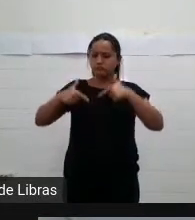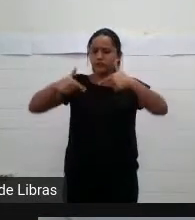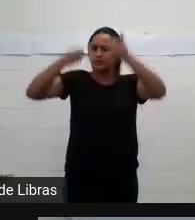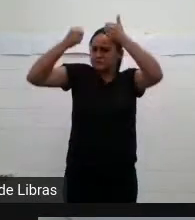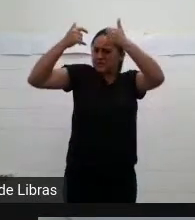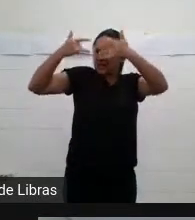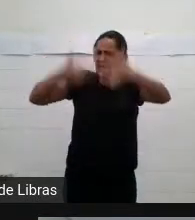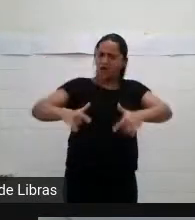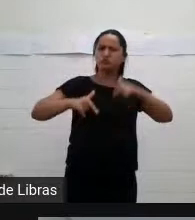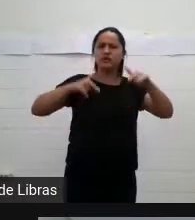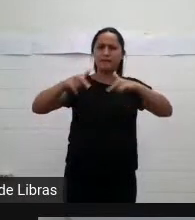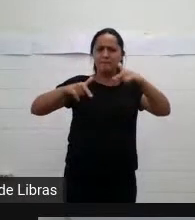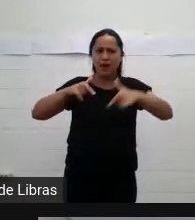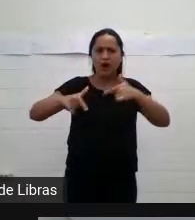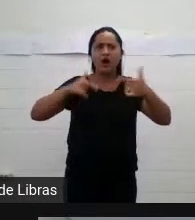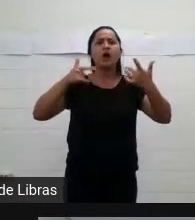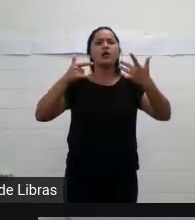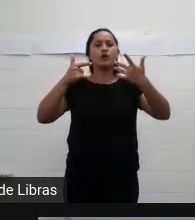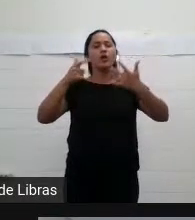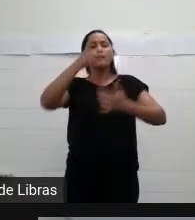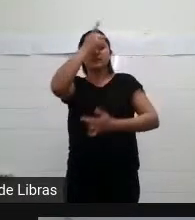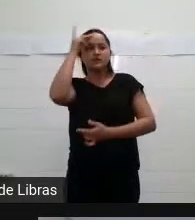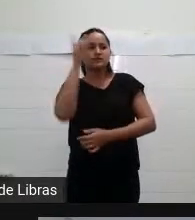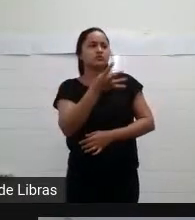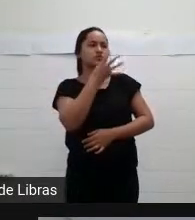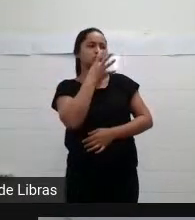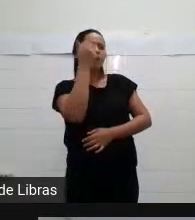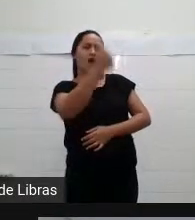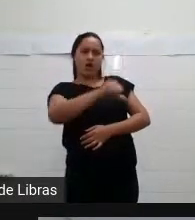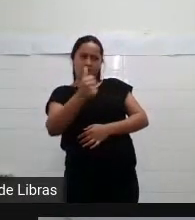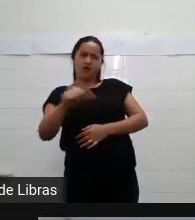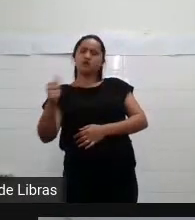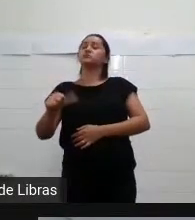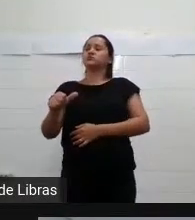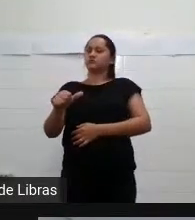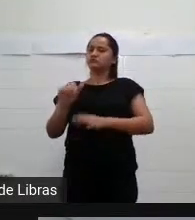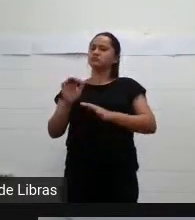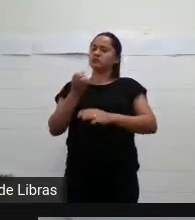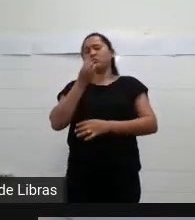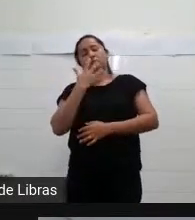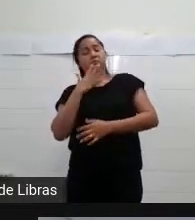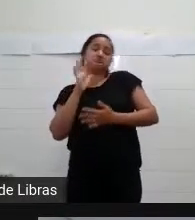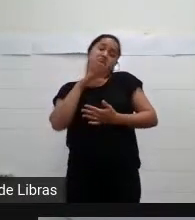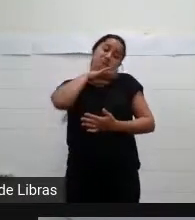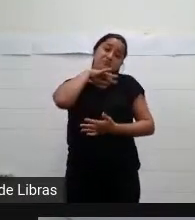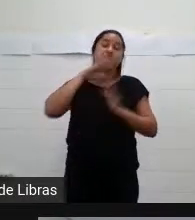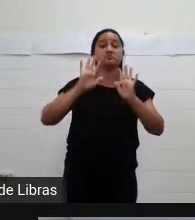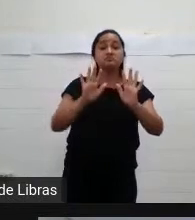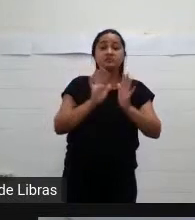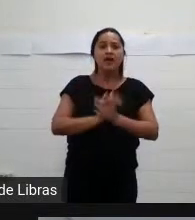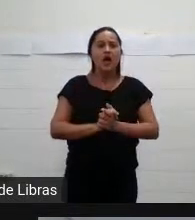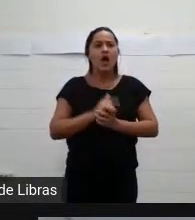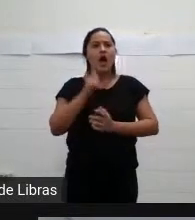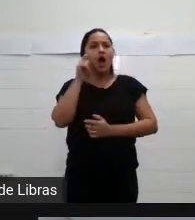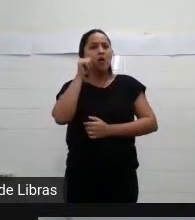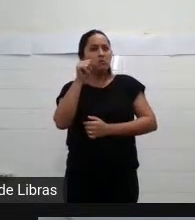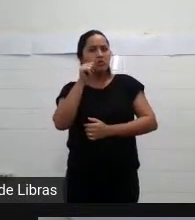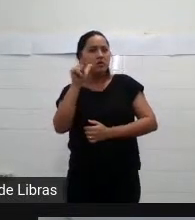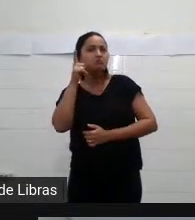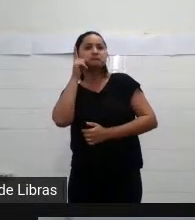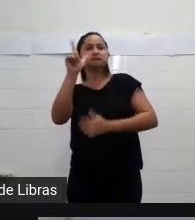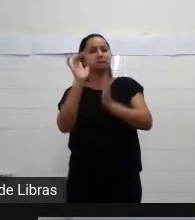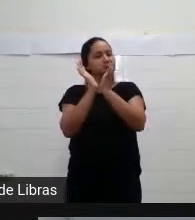da pessoa, para que o comitê analise, enfim, né? E aí eu me lembro que ela ganhou,